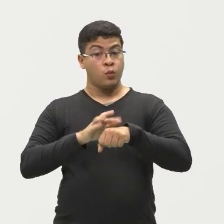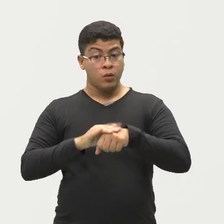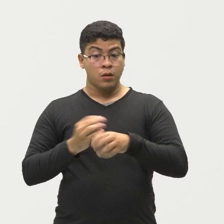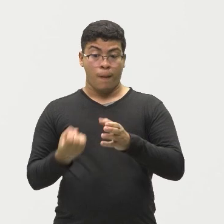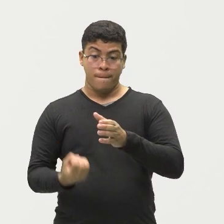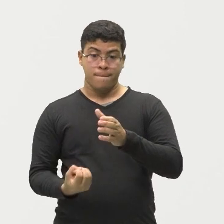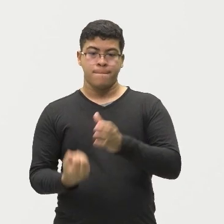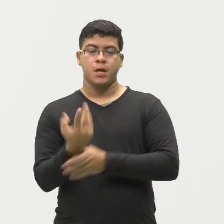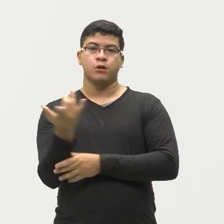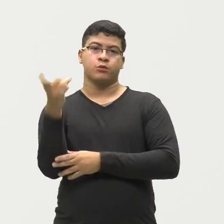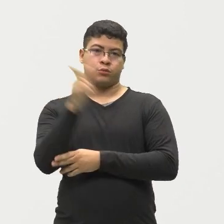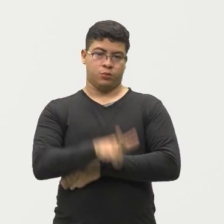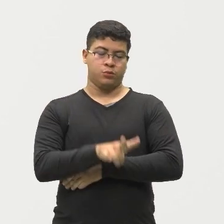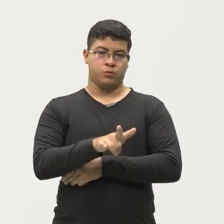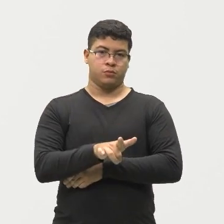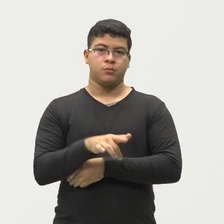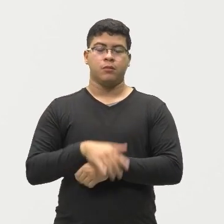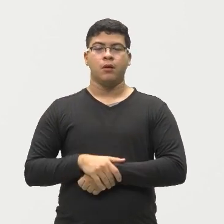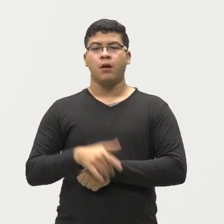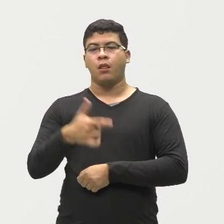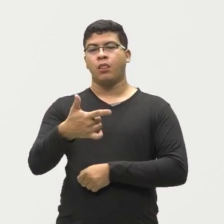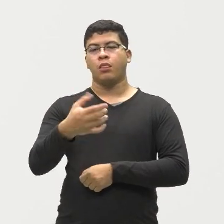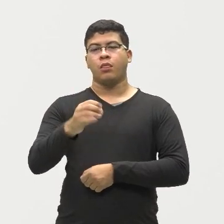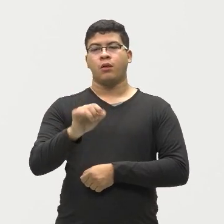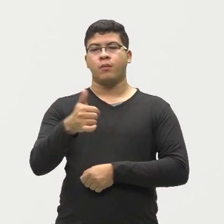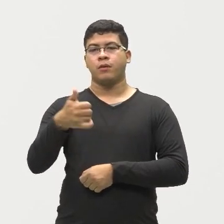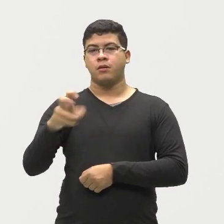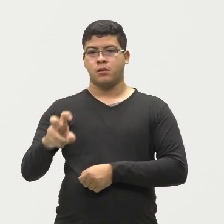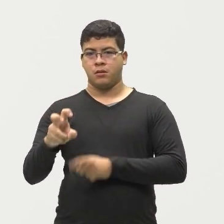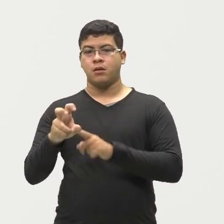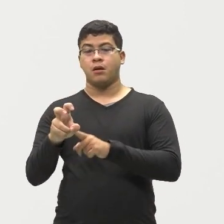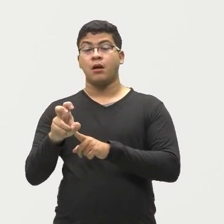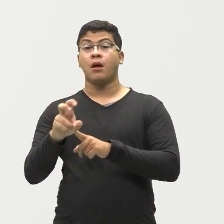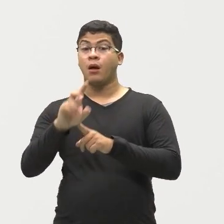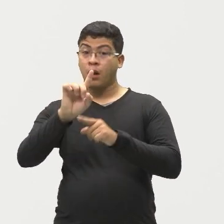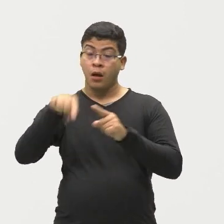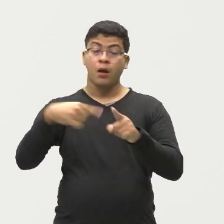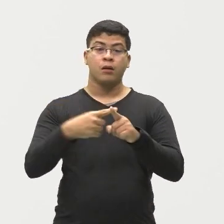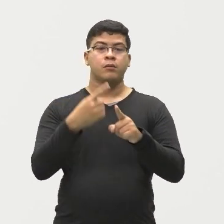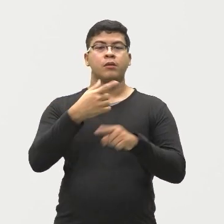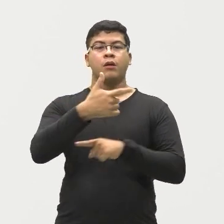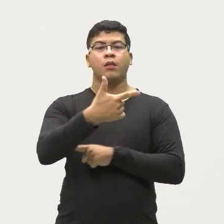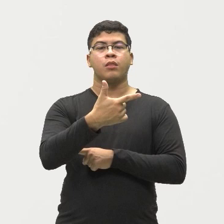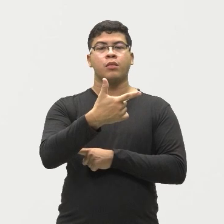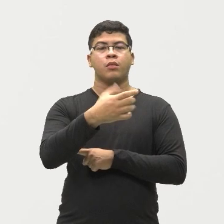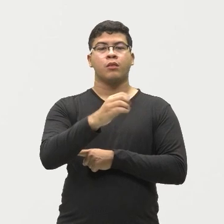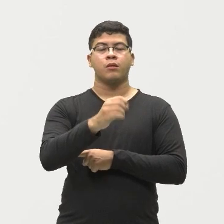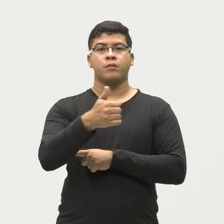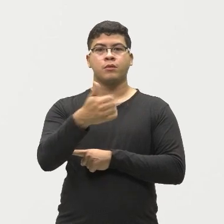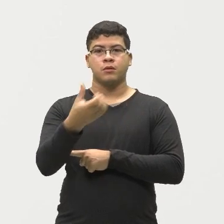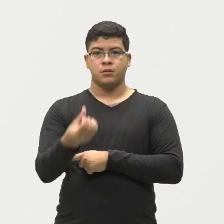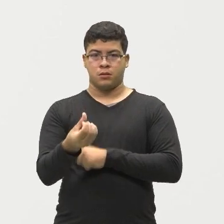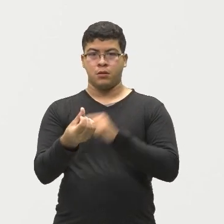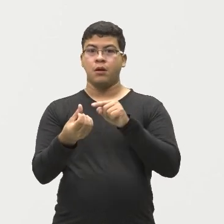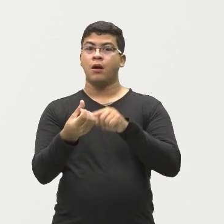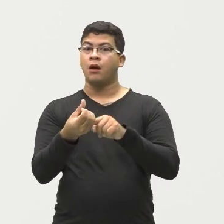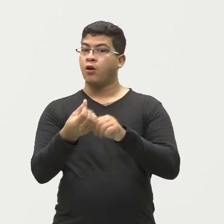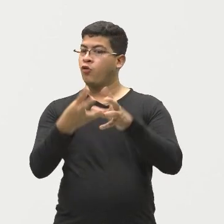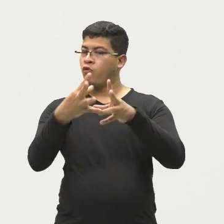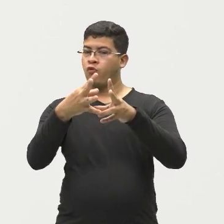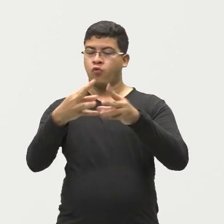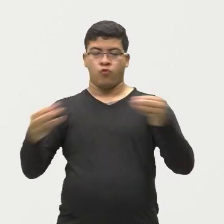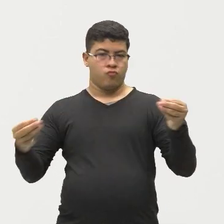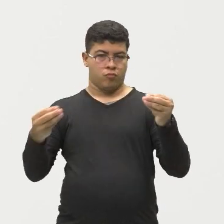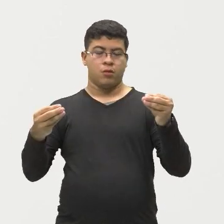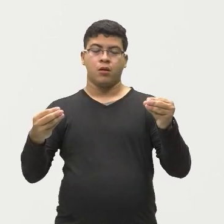da doença em 2015, o Brasil recebeu em 2016 a certificação da eliminação do vírus, né?